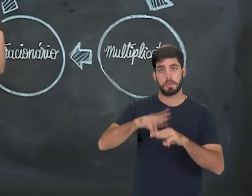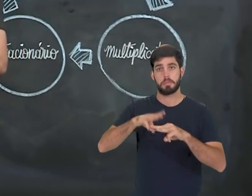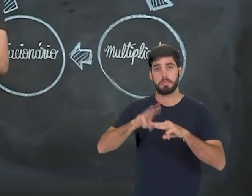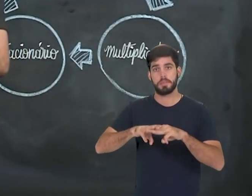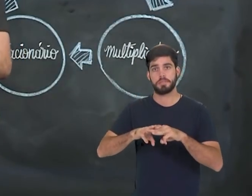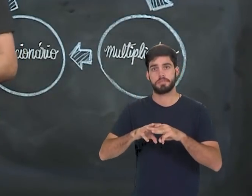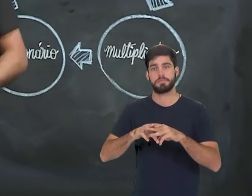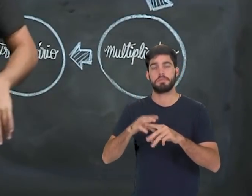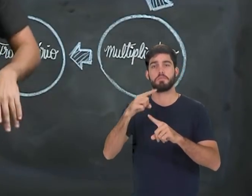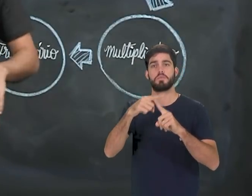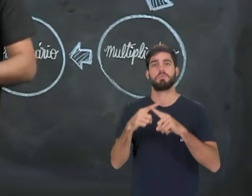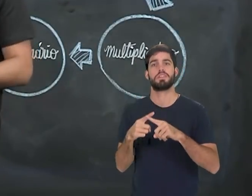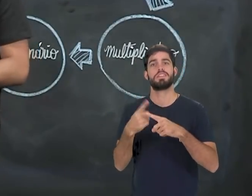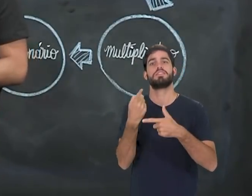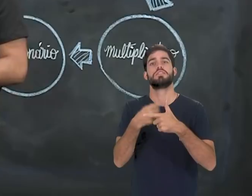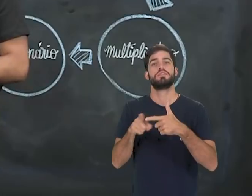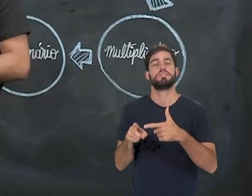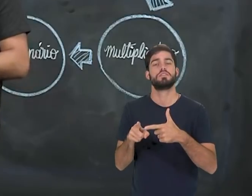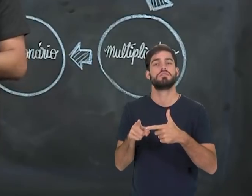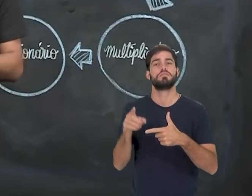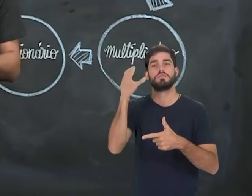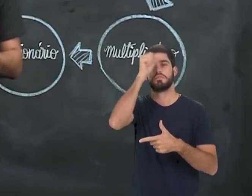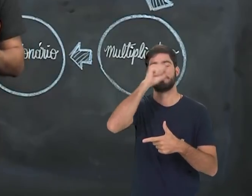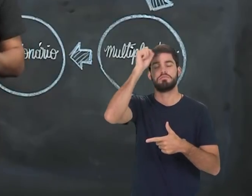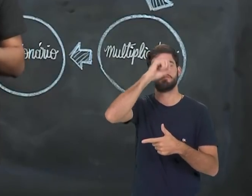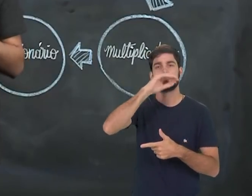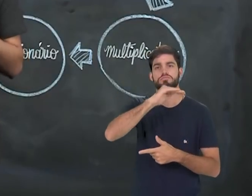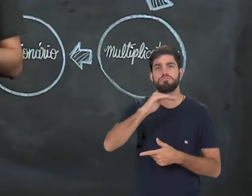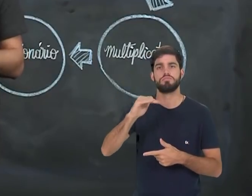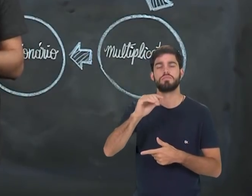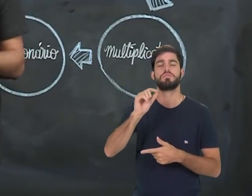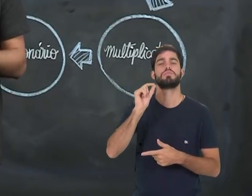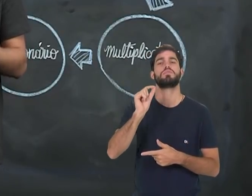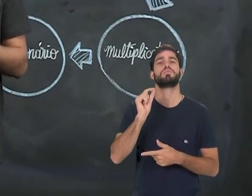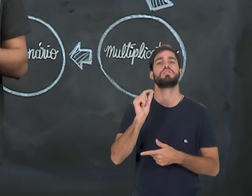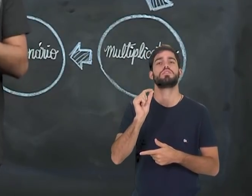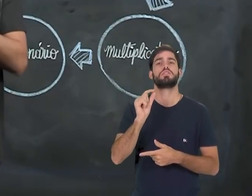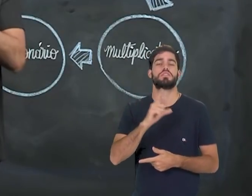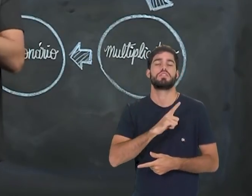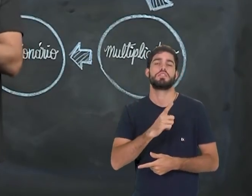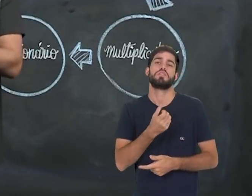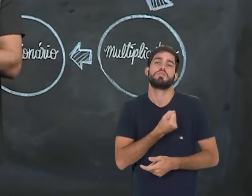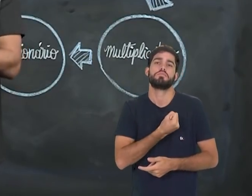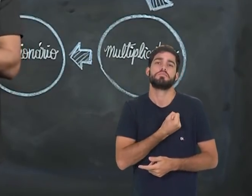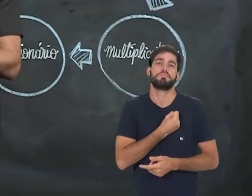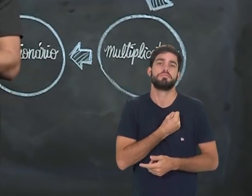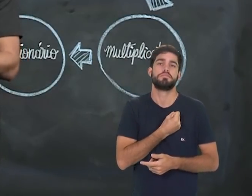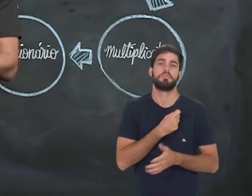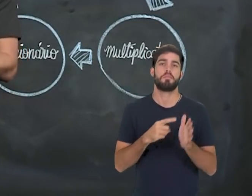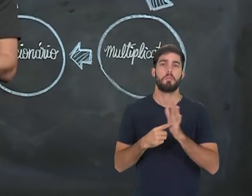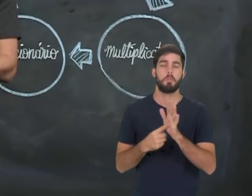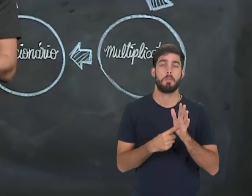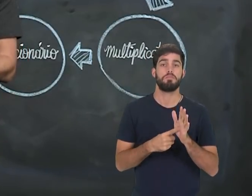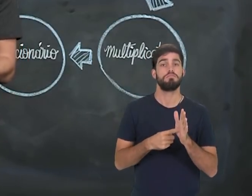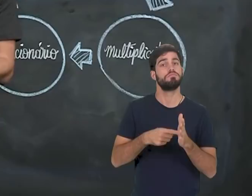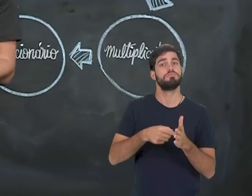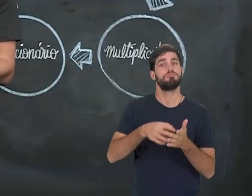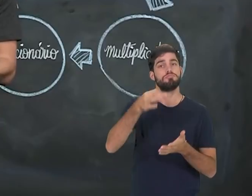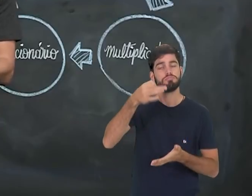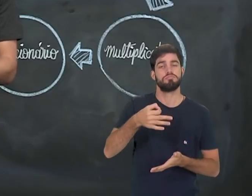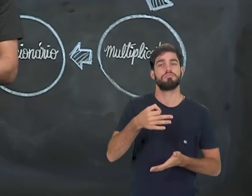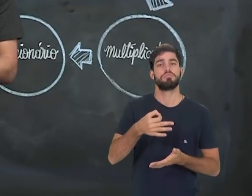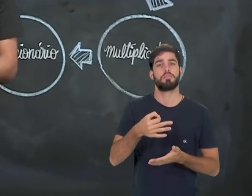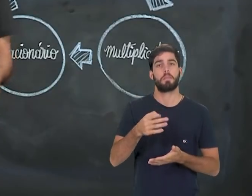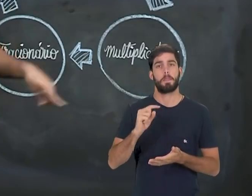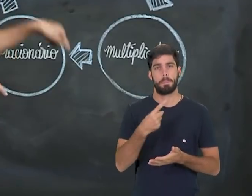aí surge a multiplicação e a divisão, a gente aprende a fração, existem números que especificam essa marcação gráfica na